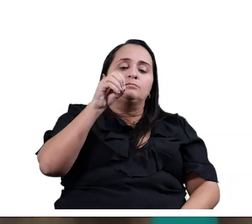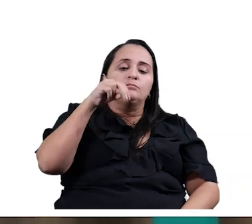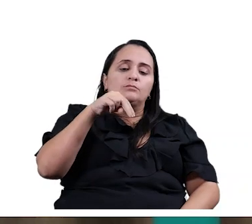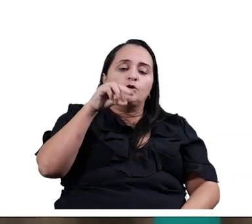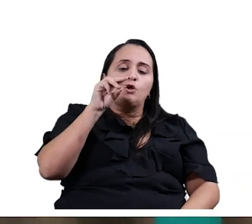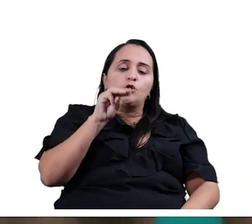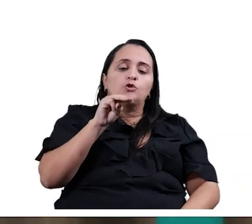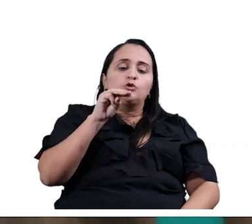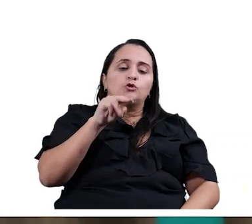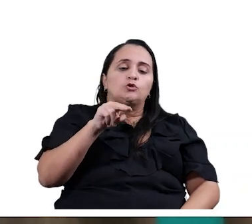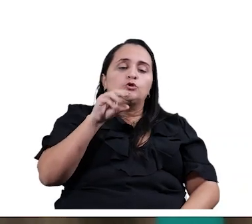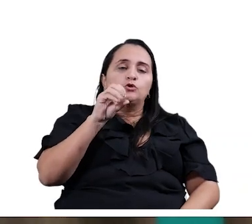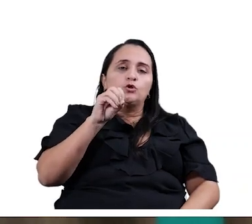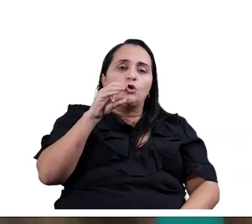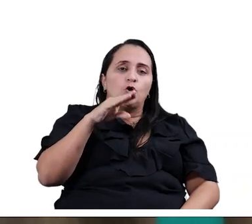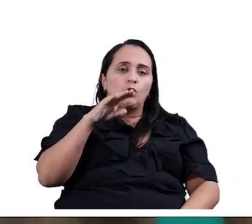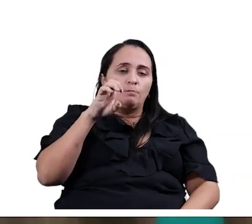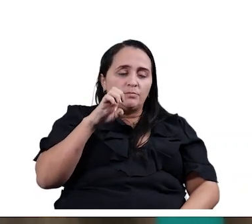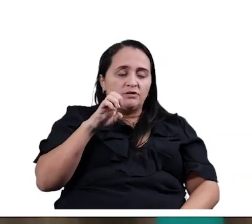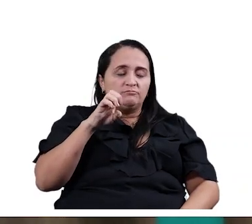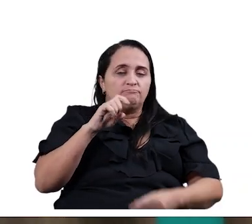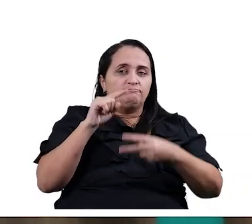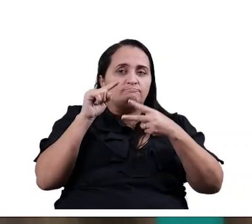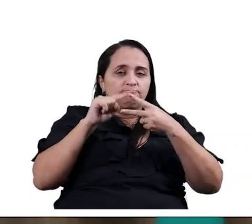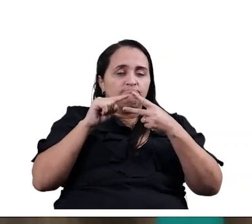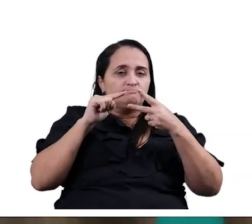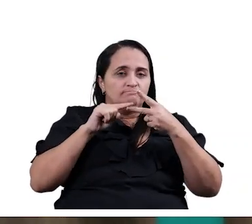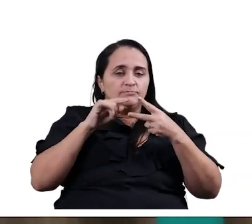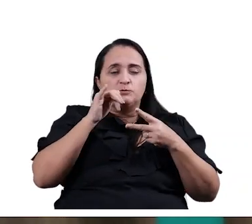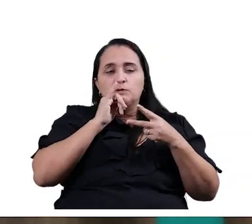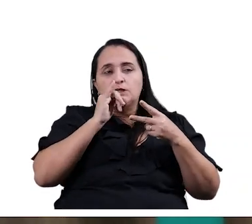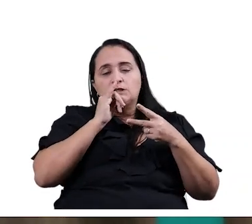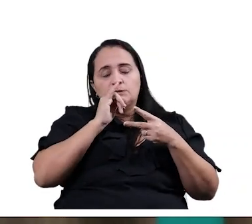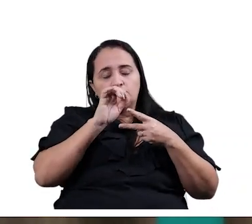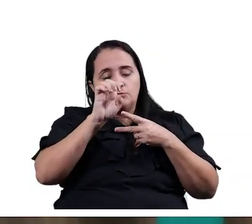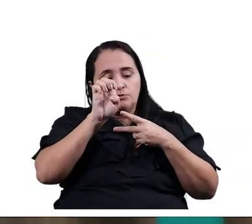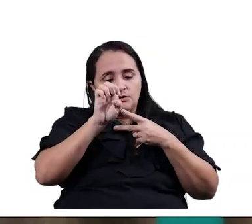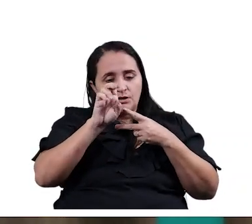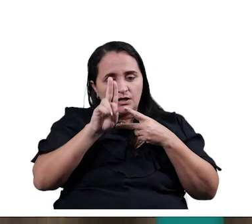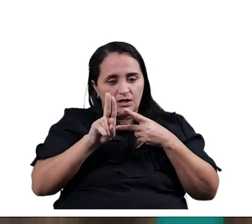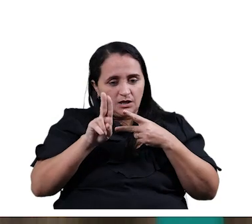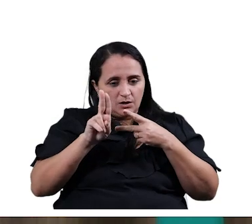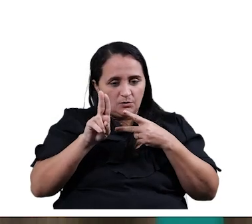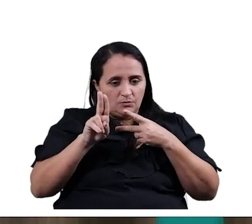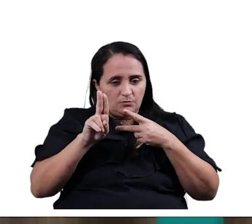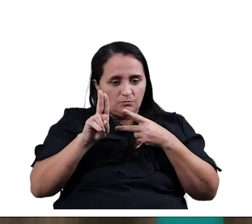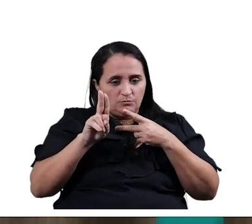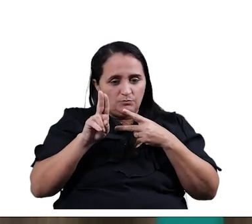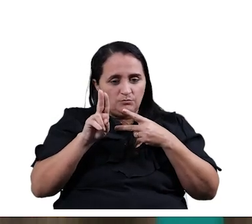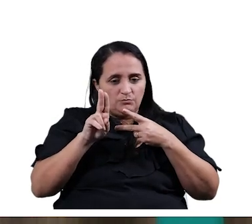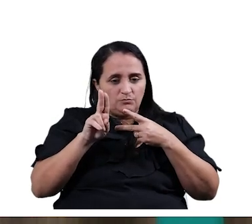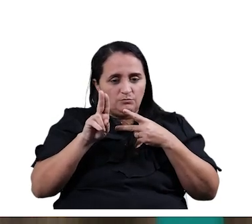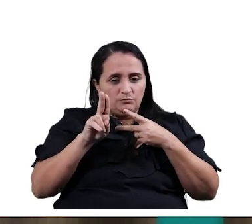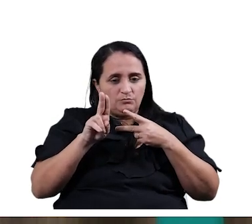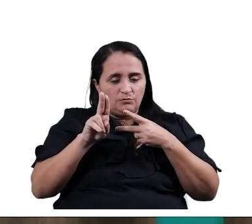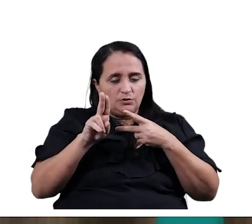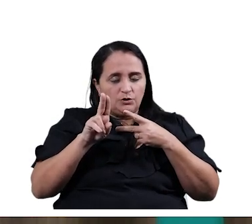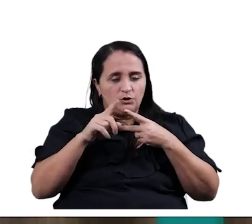primeira pessoa, que vou dar 2 exemplos aqui. Eu,